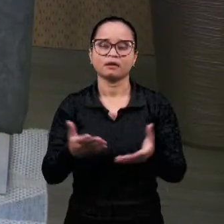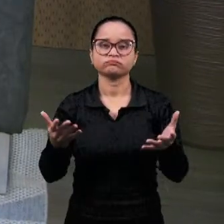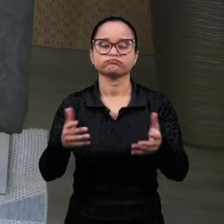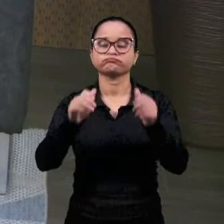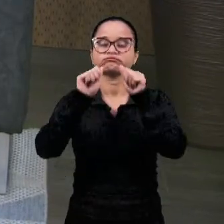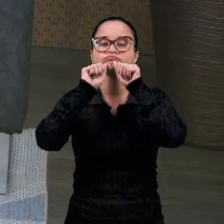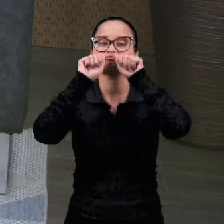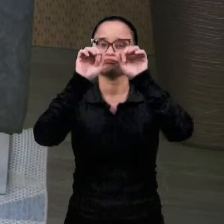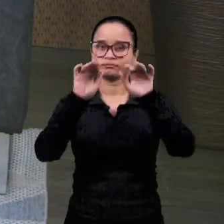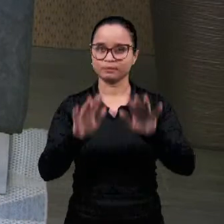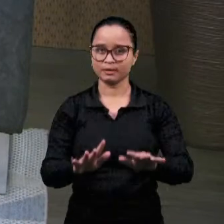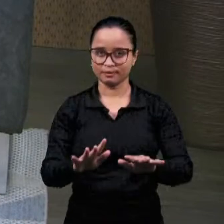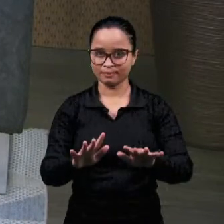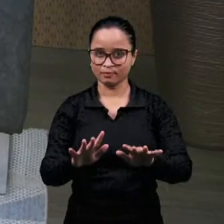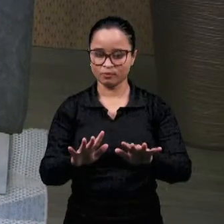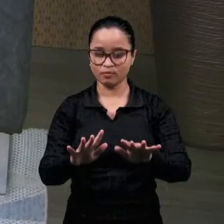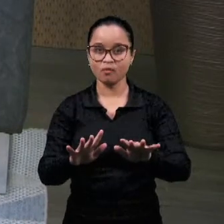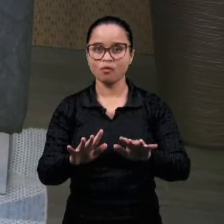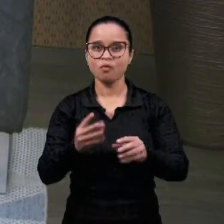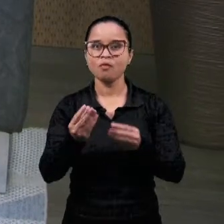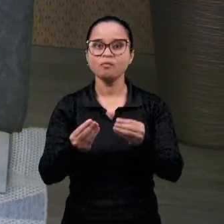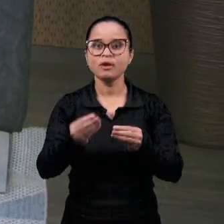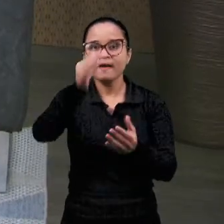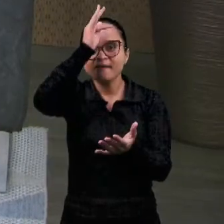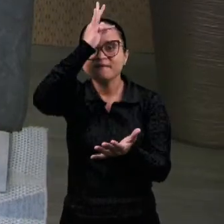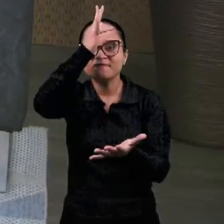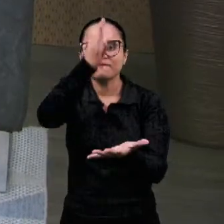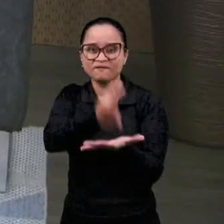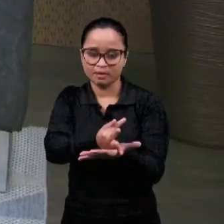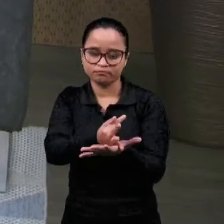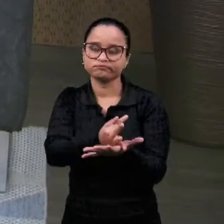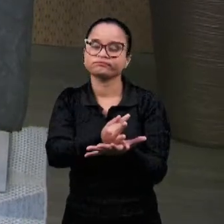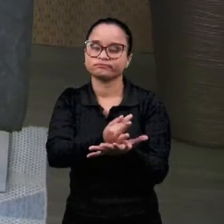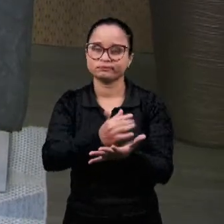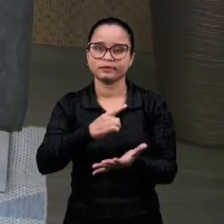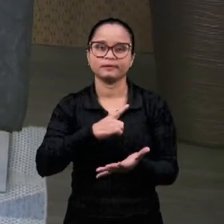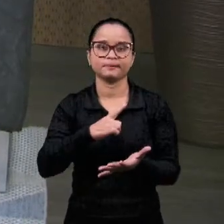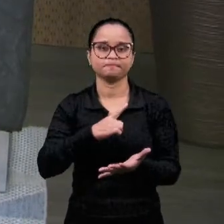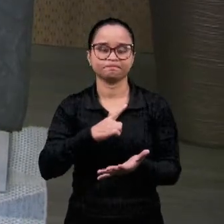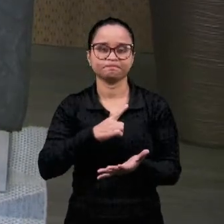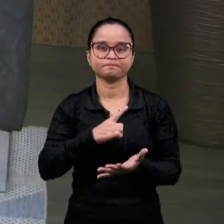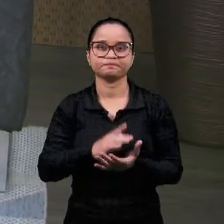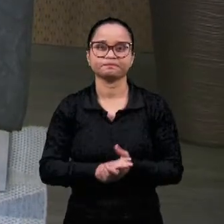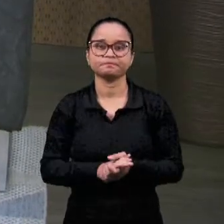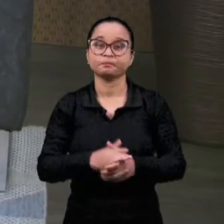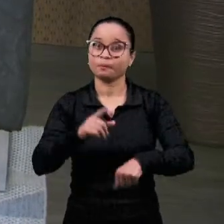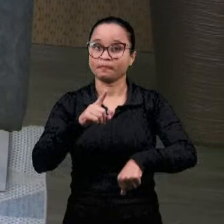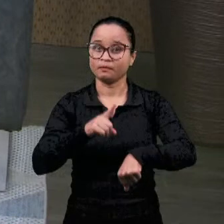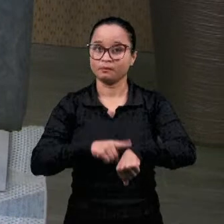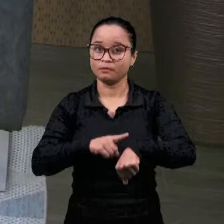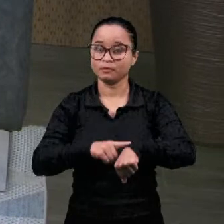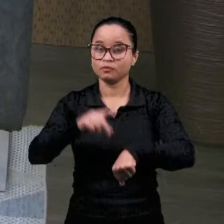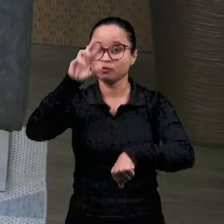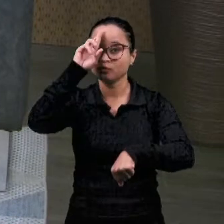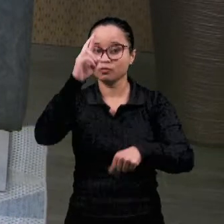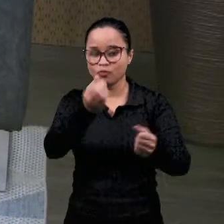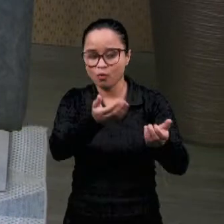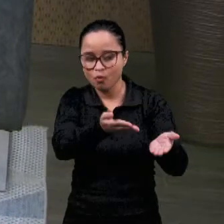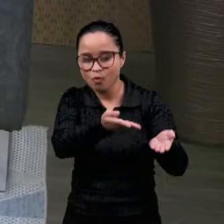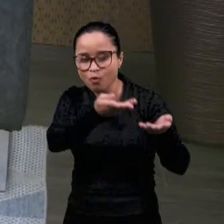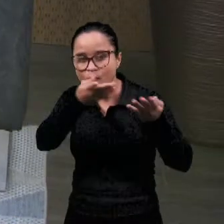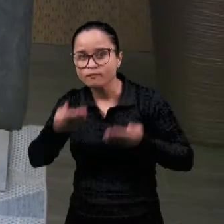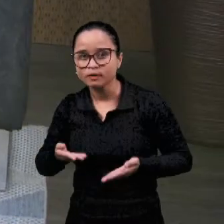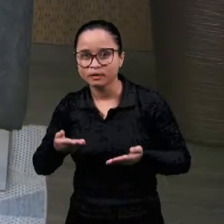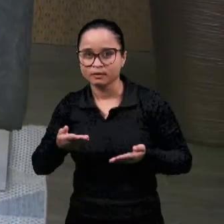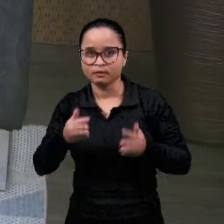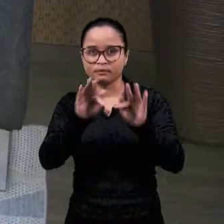fé. Então, na medida em que o Senhor convida a família para se reunir, tem um propósito. O projeto de Deus é operar na